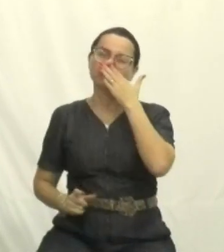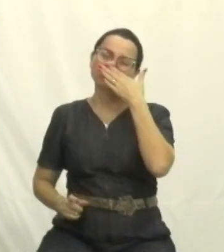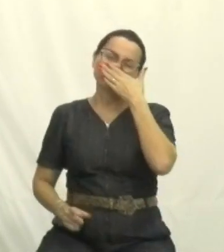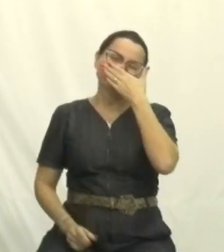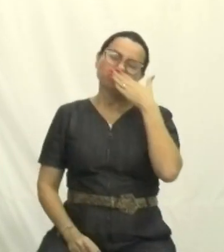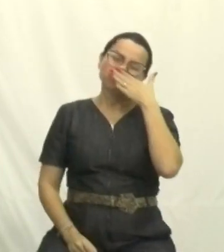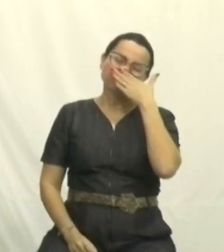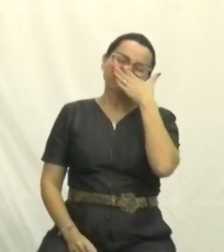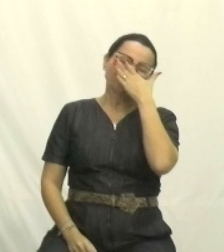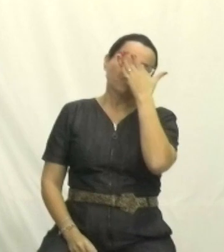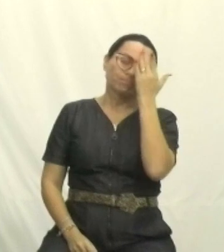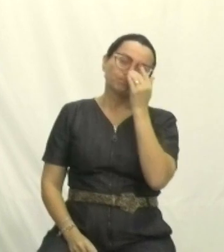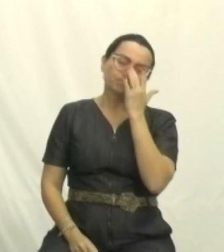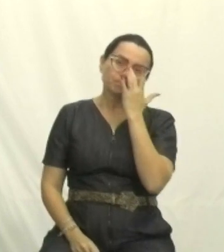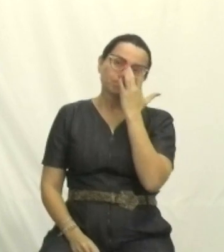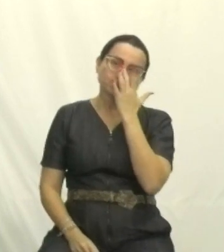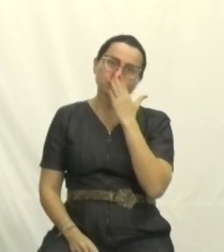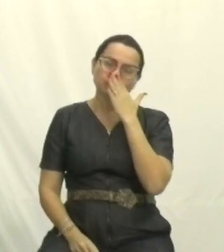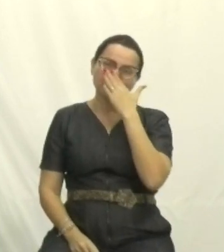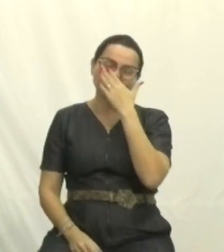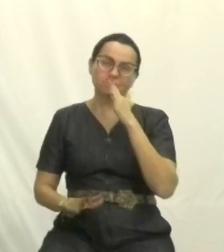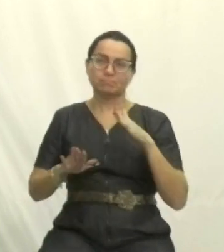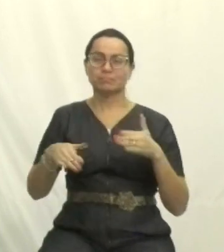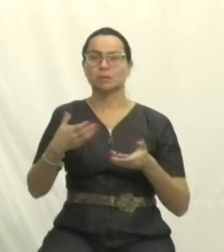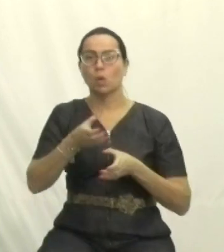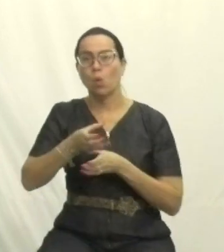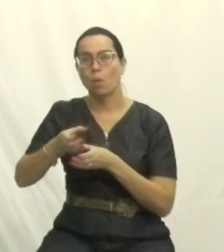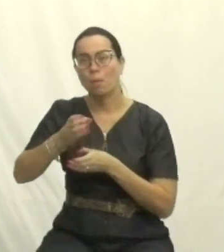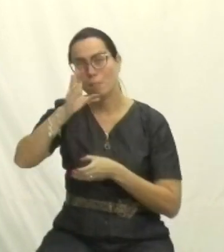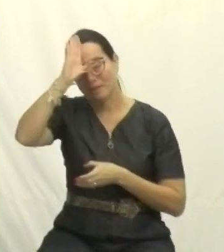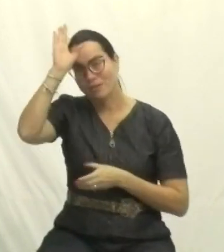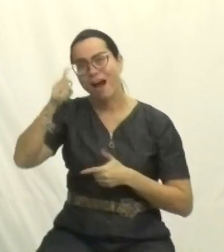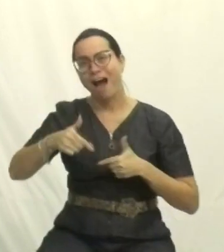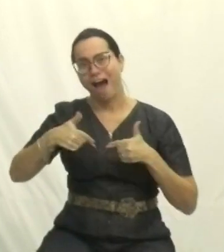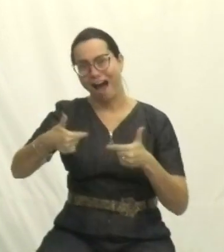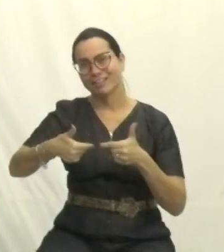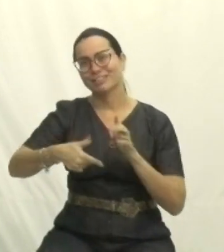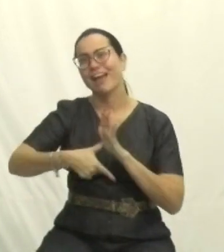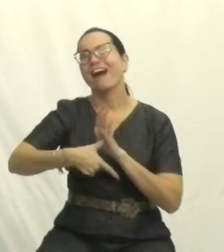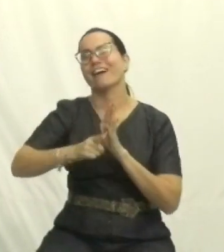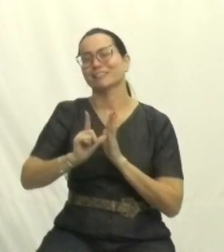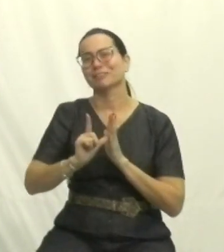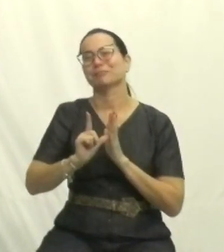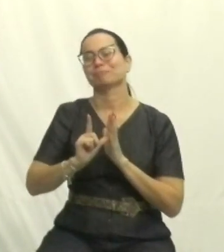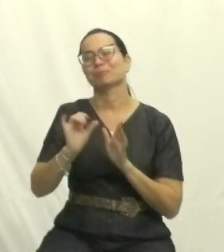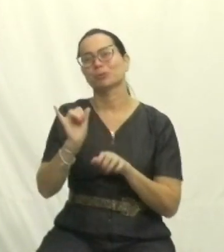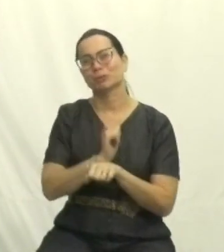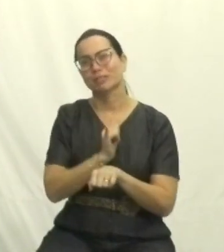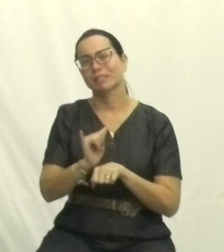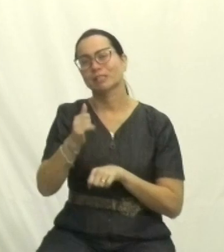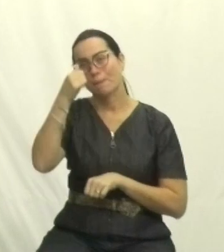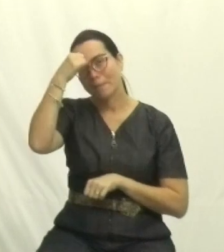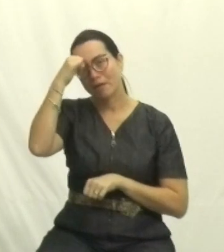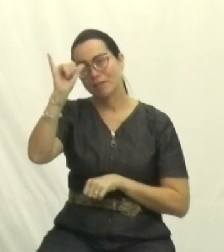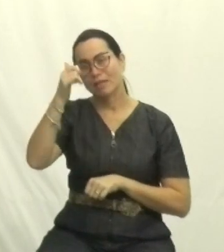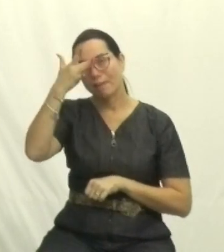remediar, né? Então, o Corpo de Bombeiros atua nessa parte de prevenção para evitar o afogamento.